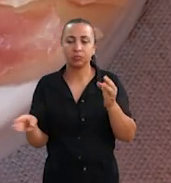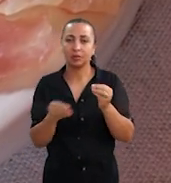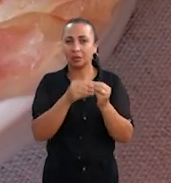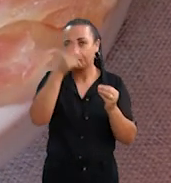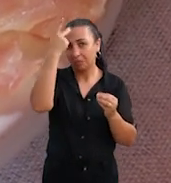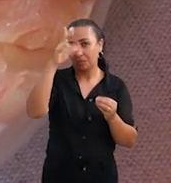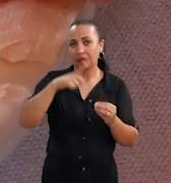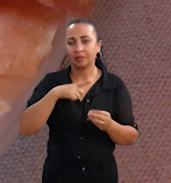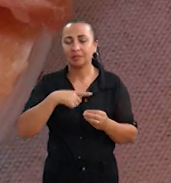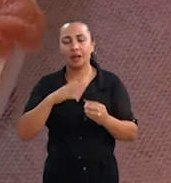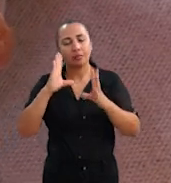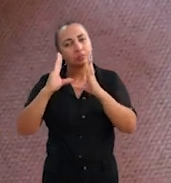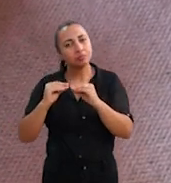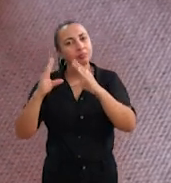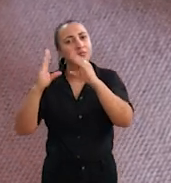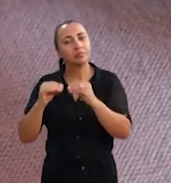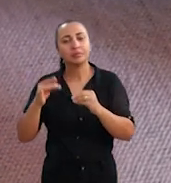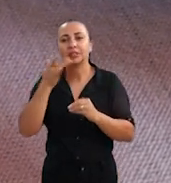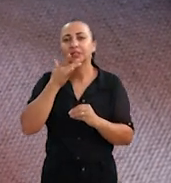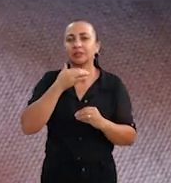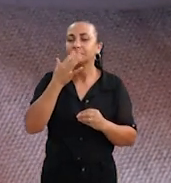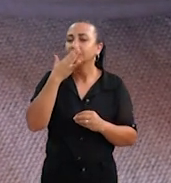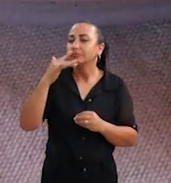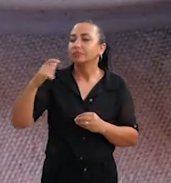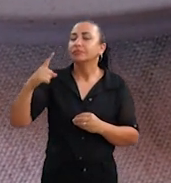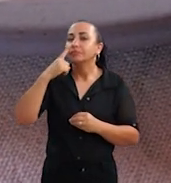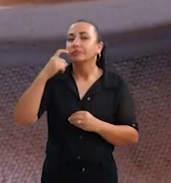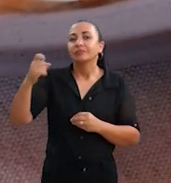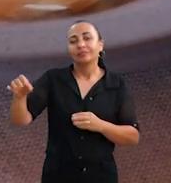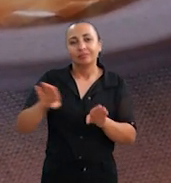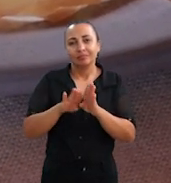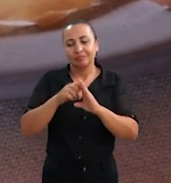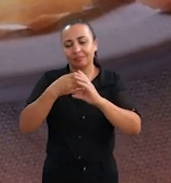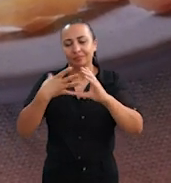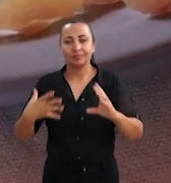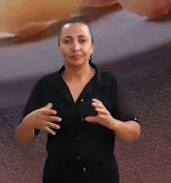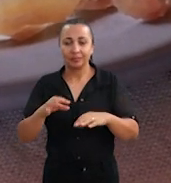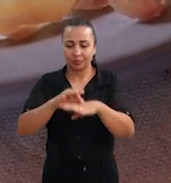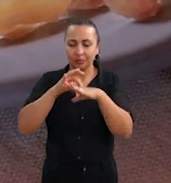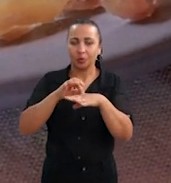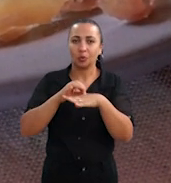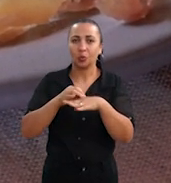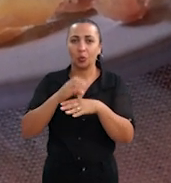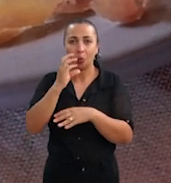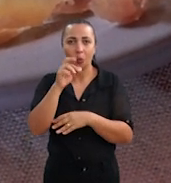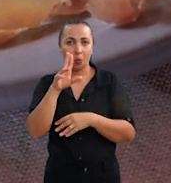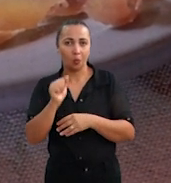ter aquela maciez, aquele sabor e o cheiro característico. O presunto cru é o pernil